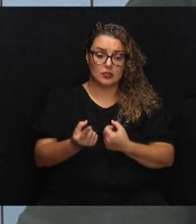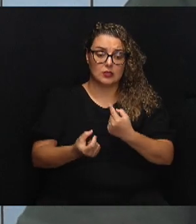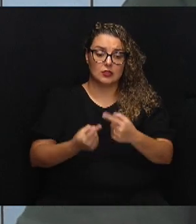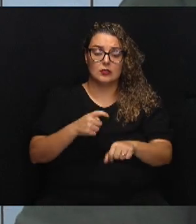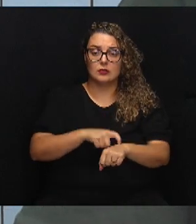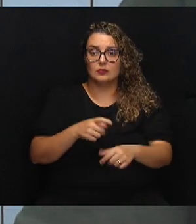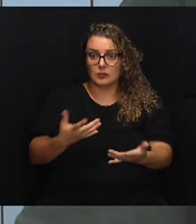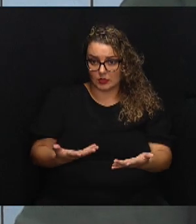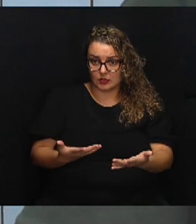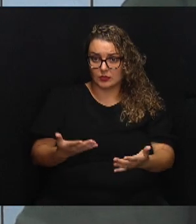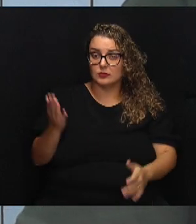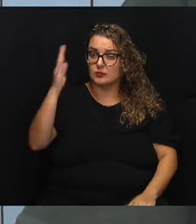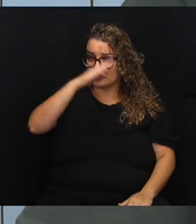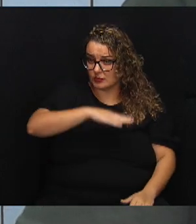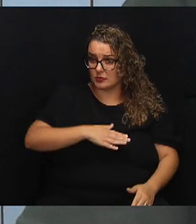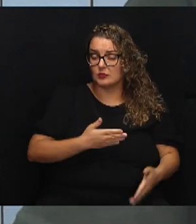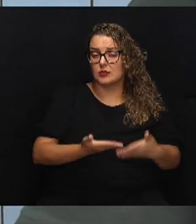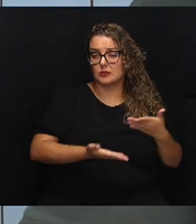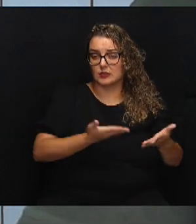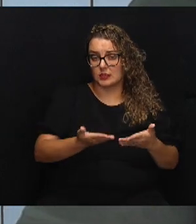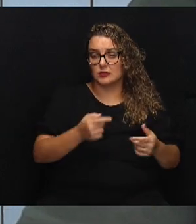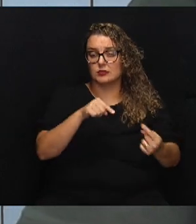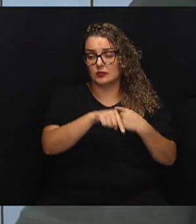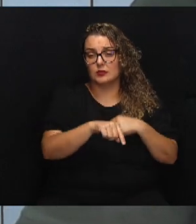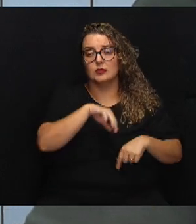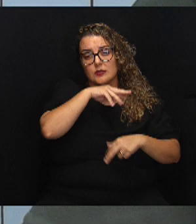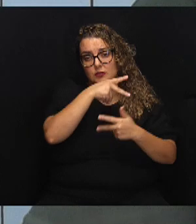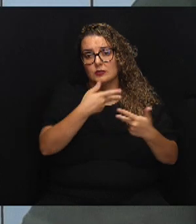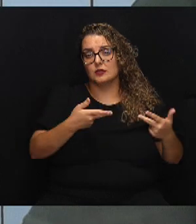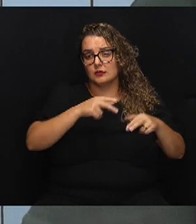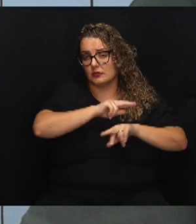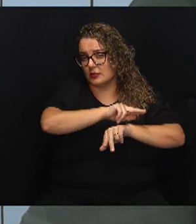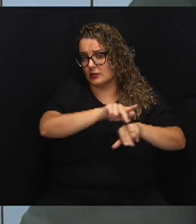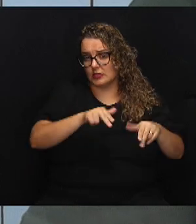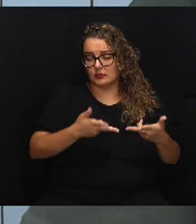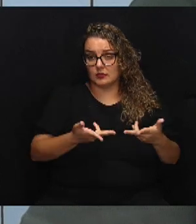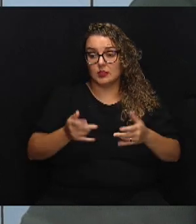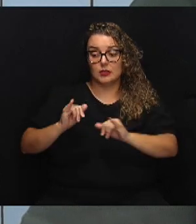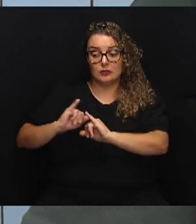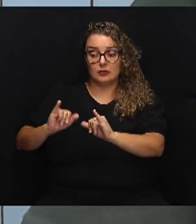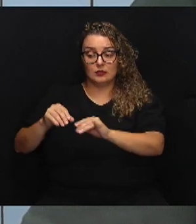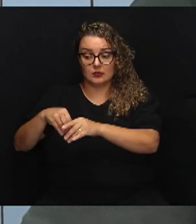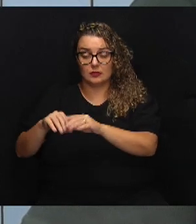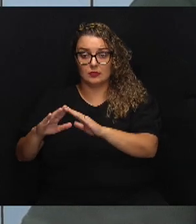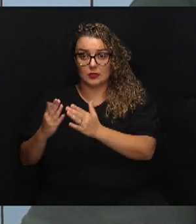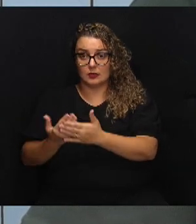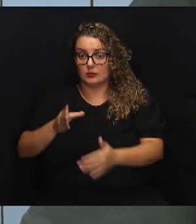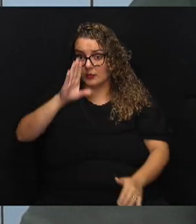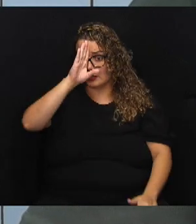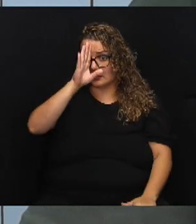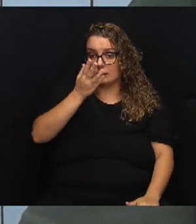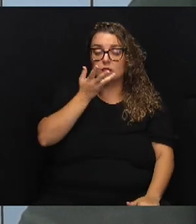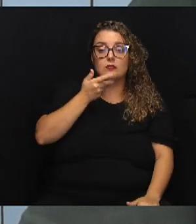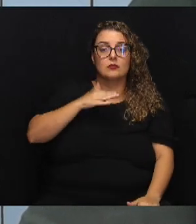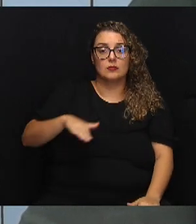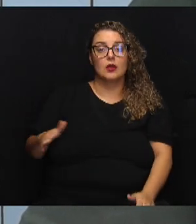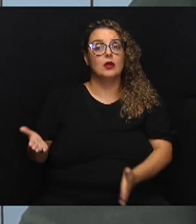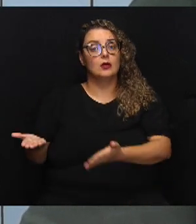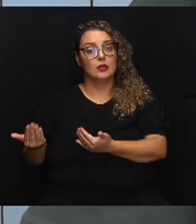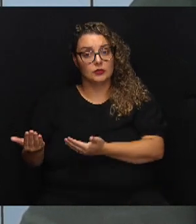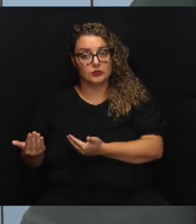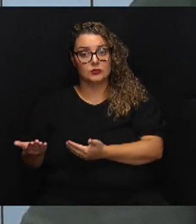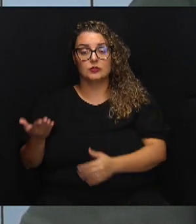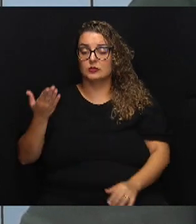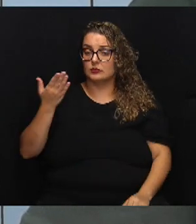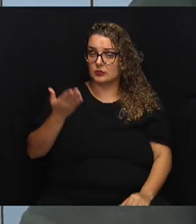situações dos maus tratos contra os animais. Então eu acredito que você, levando essa mensagem nas escolas, principalmente para as crianças, para os jovens,